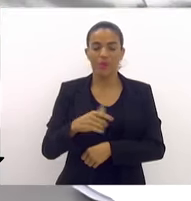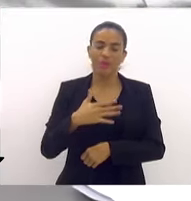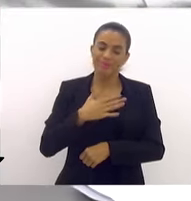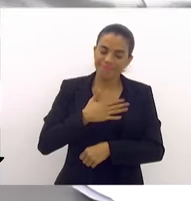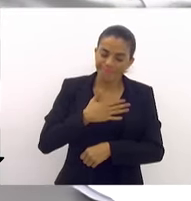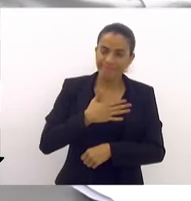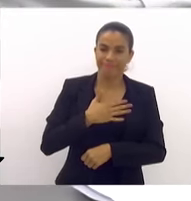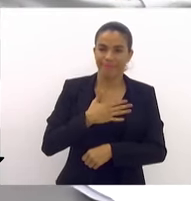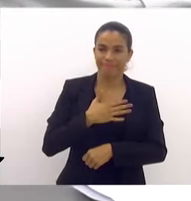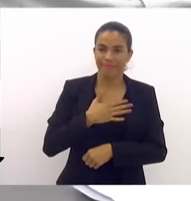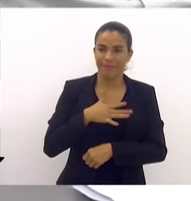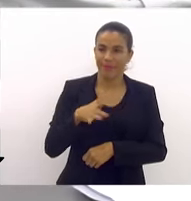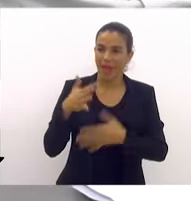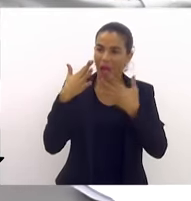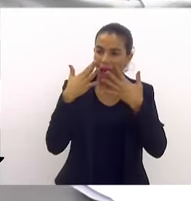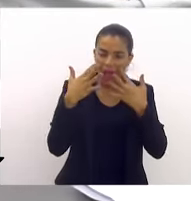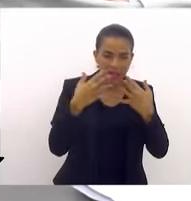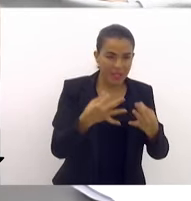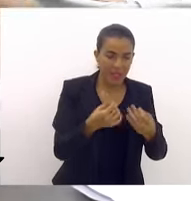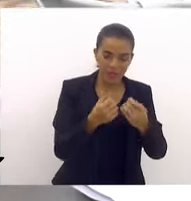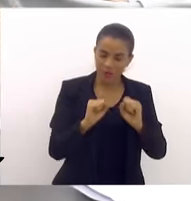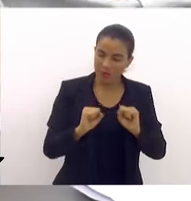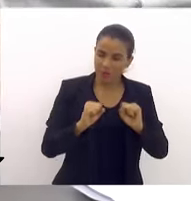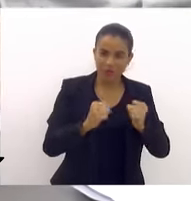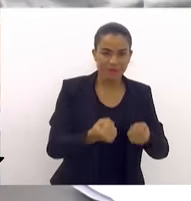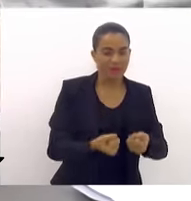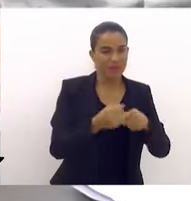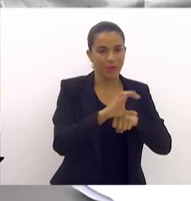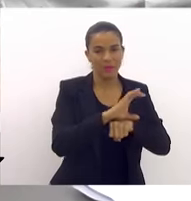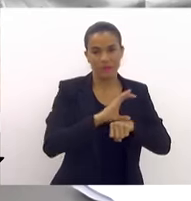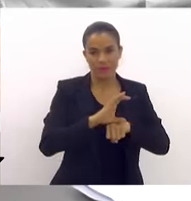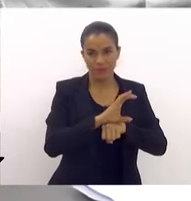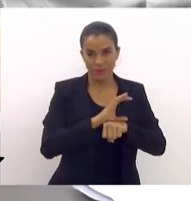um atento constitucionalista,